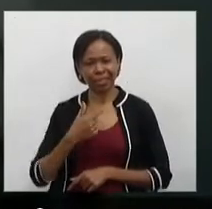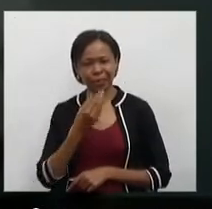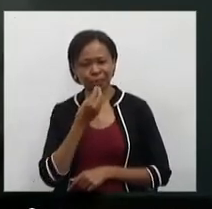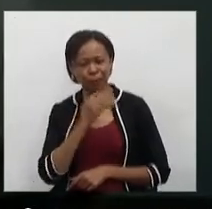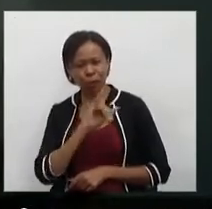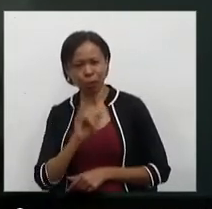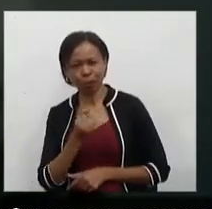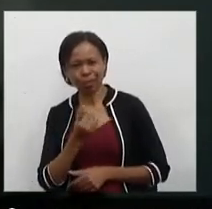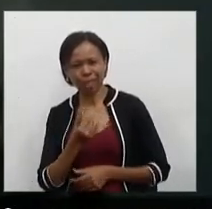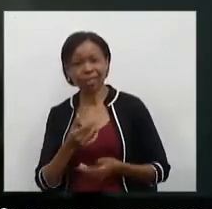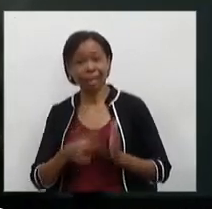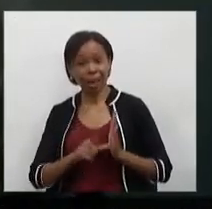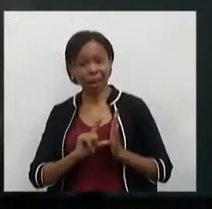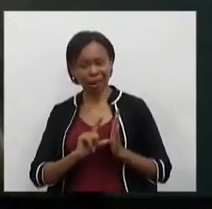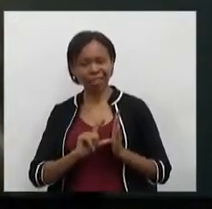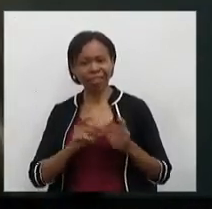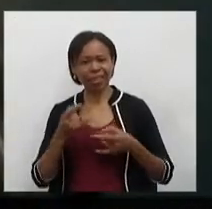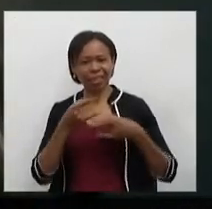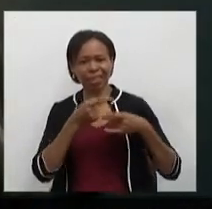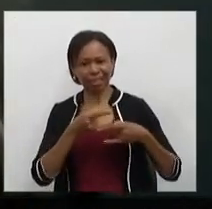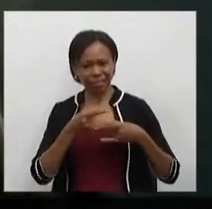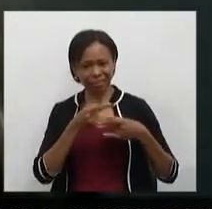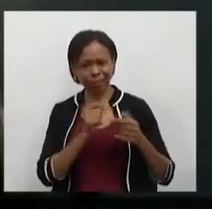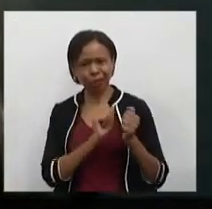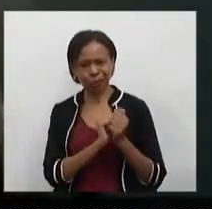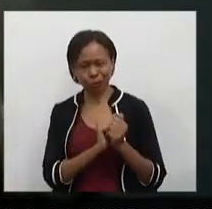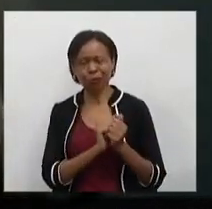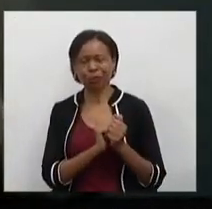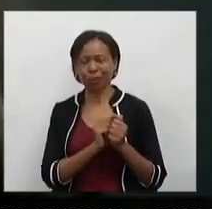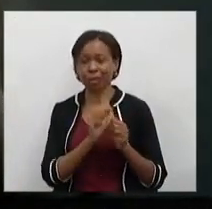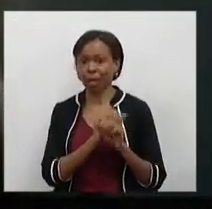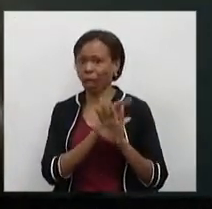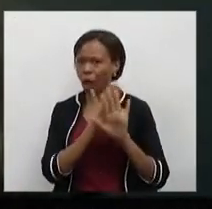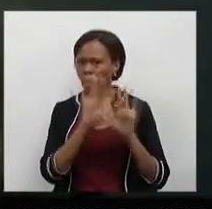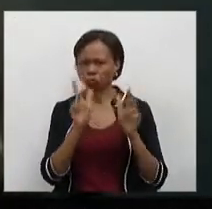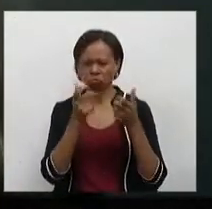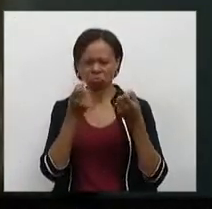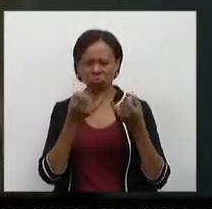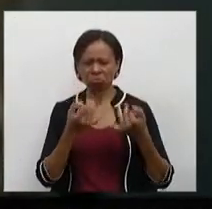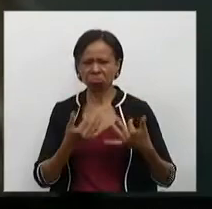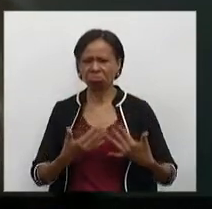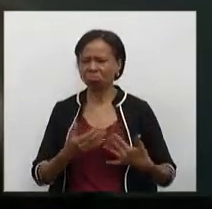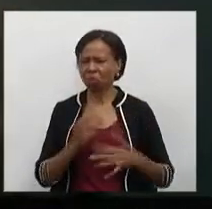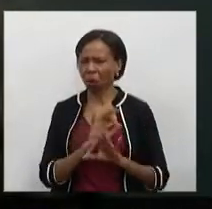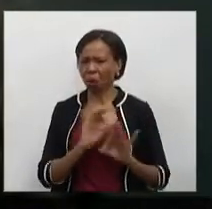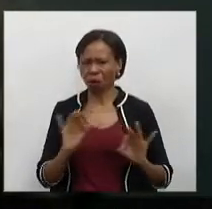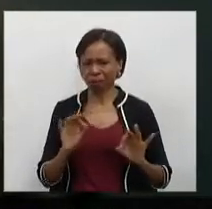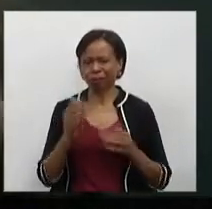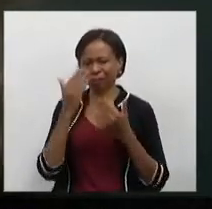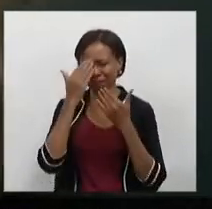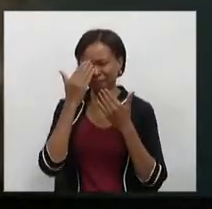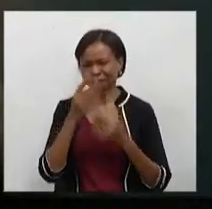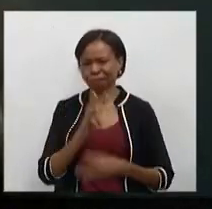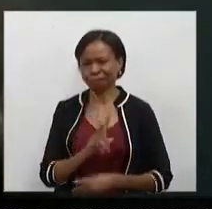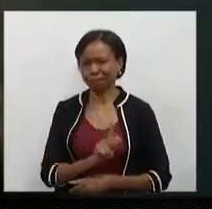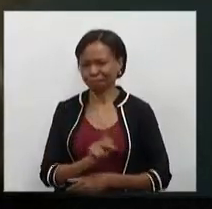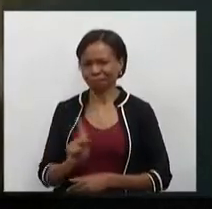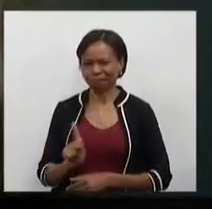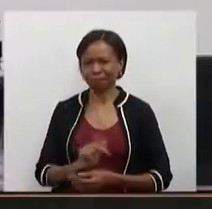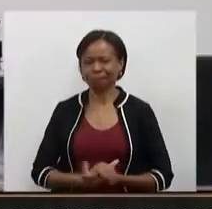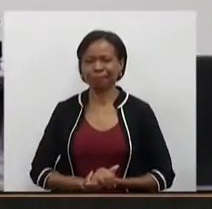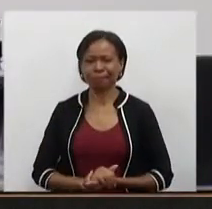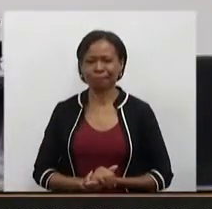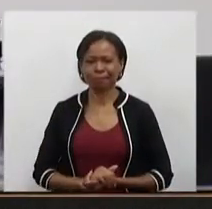uma live que foi muito esclarecedora e muito interessante. Muito obrigada, viu, professor? Obrigado